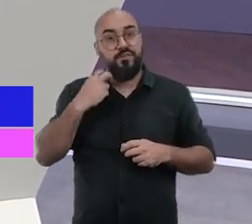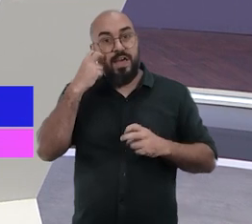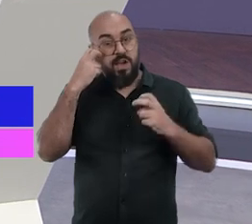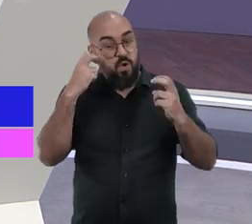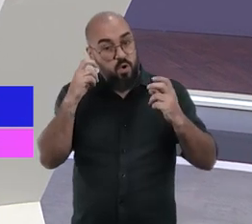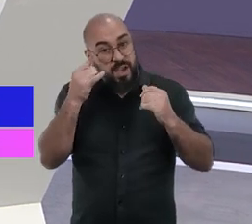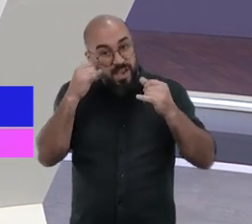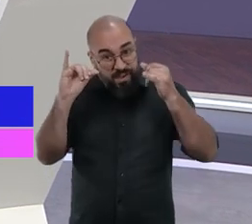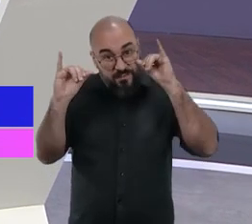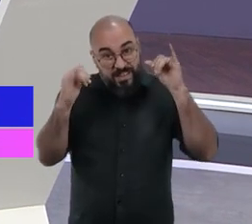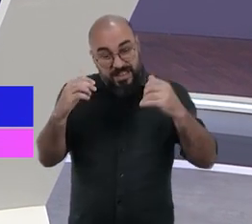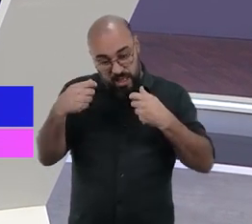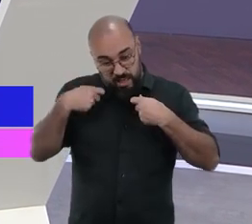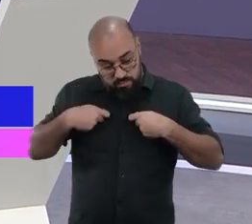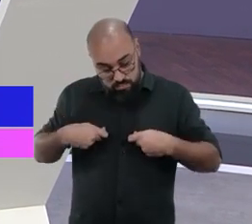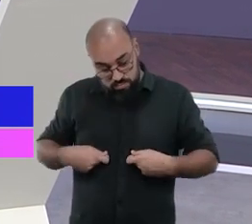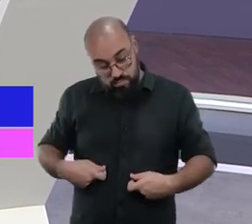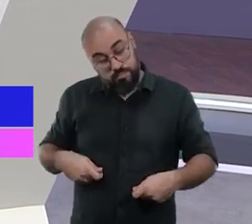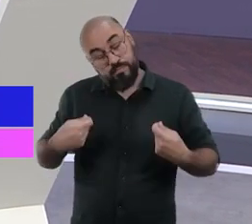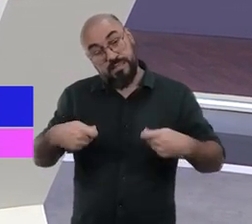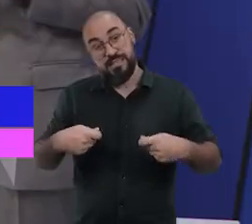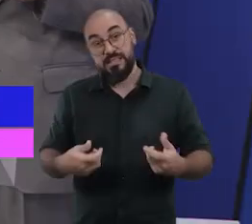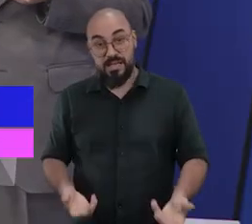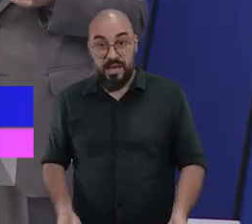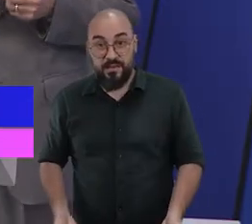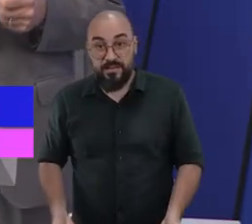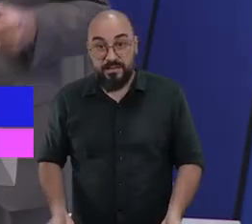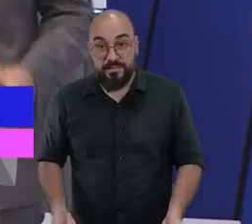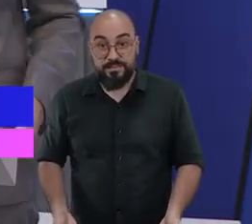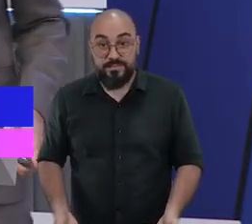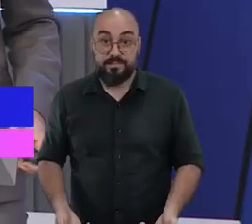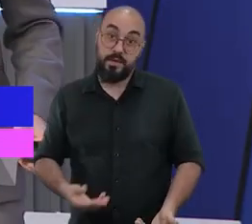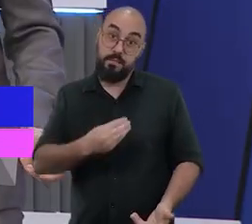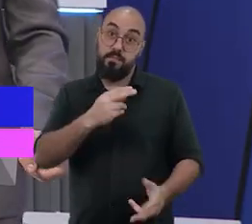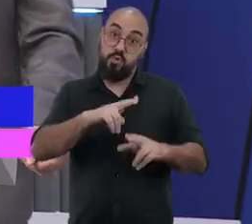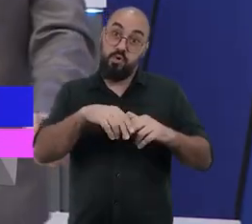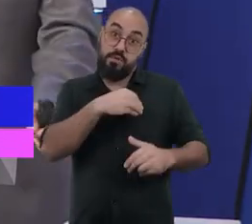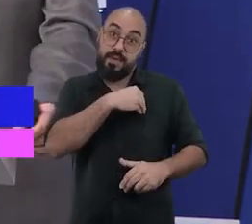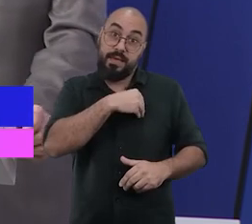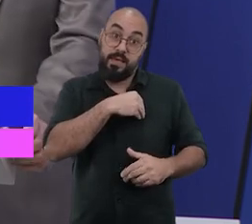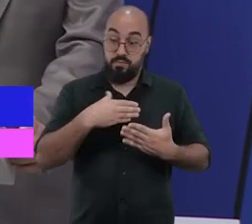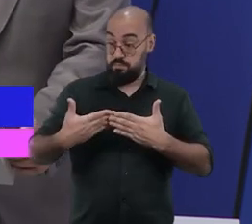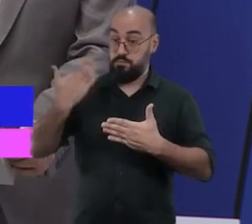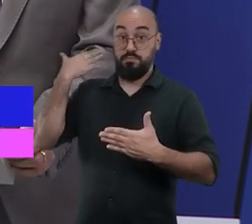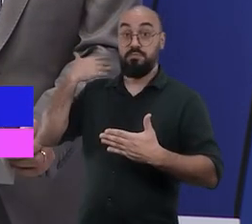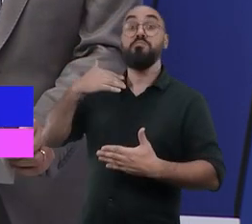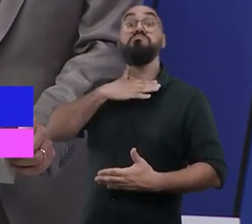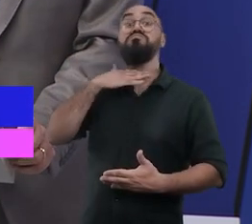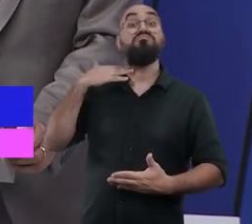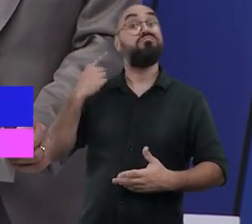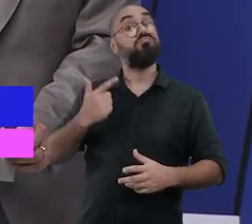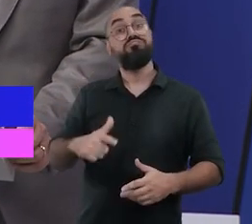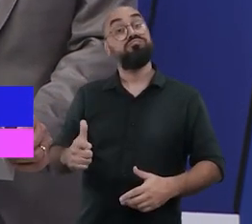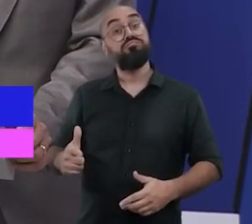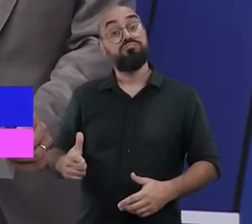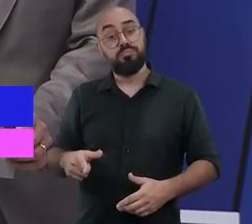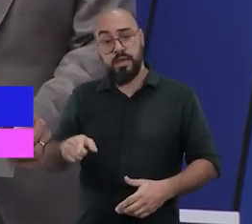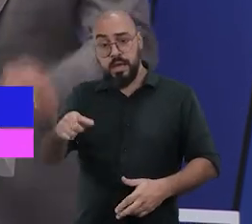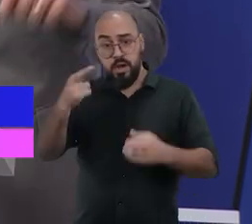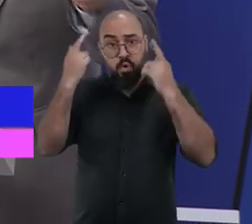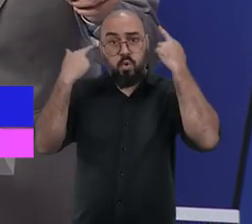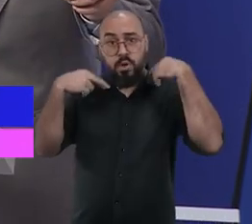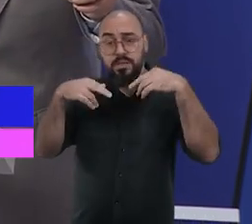era a consequência do pecado. Até então, a morte não existia. Um cordeiro